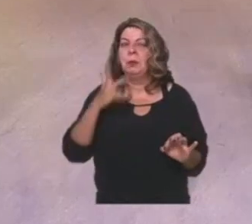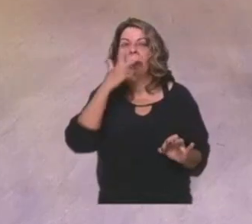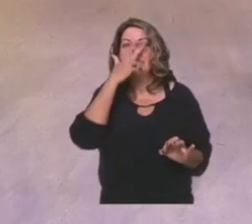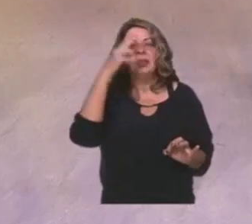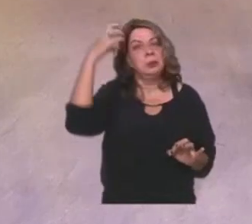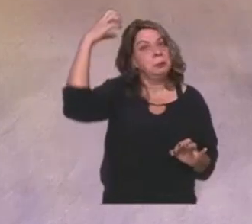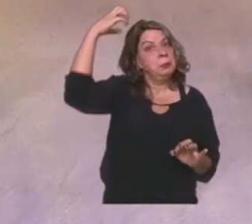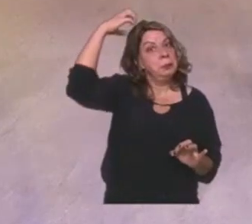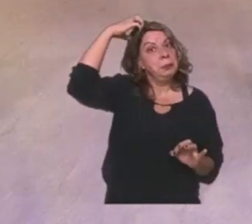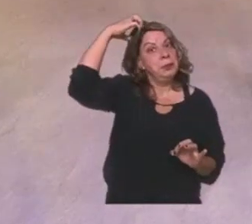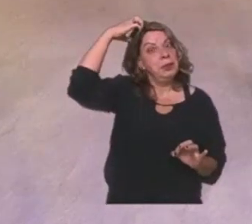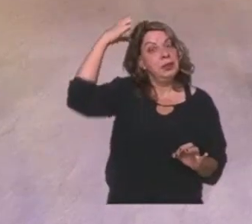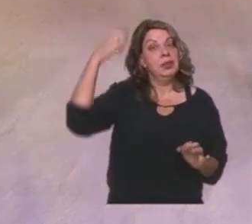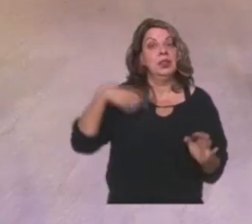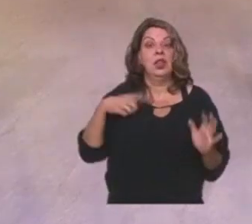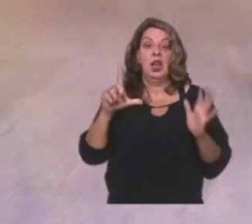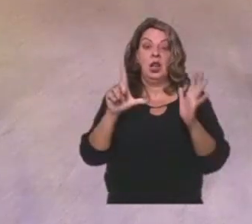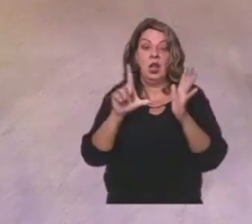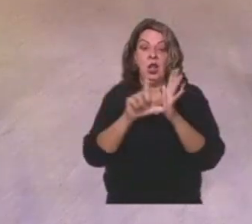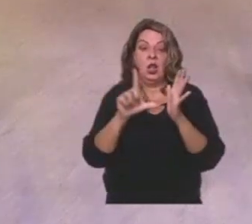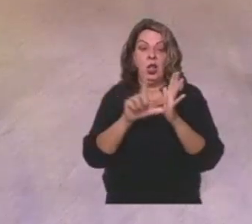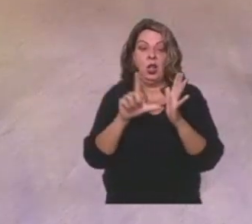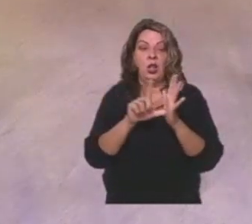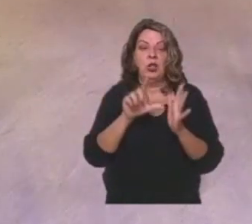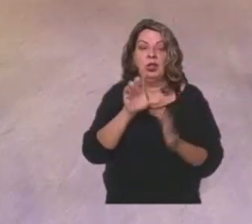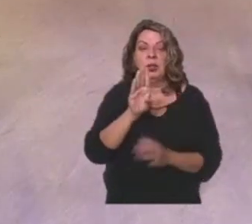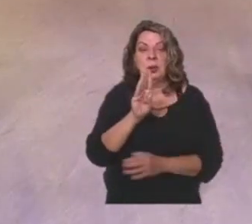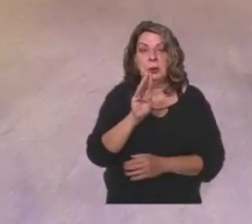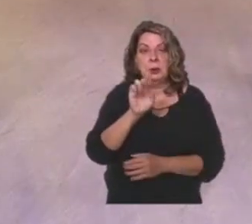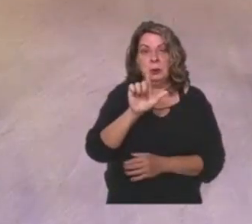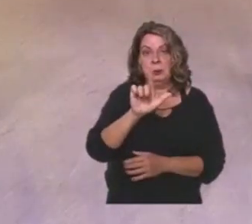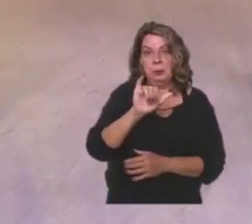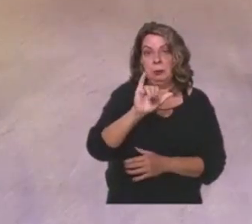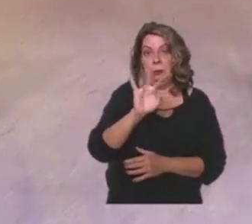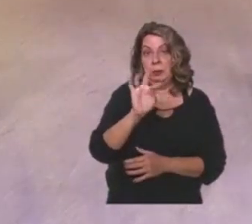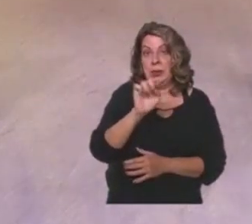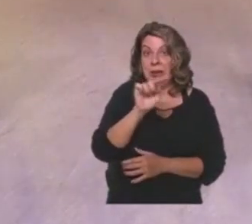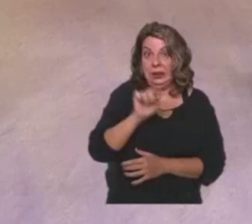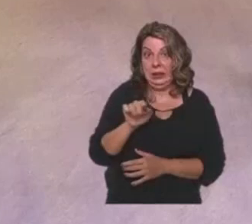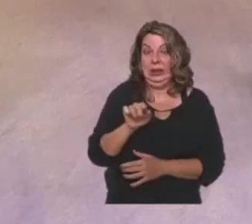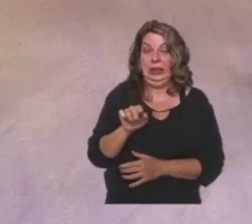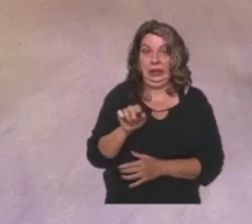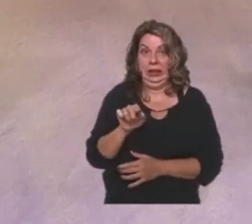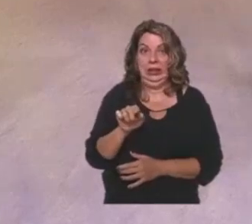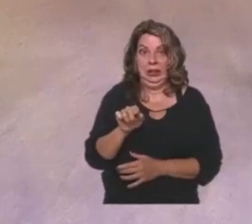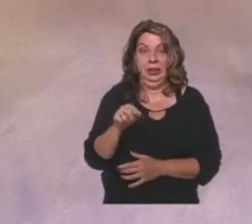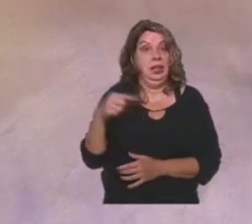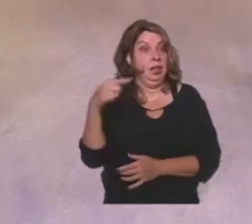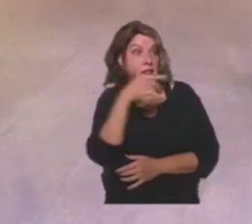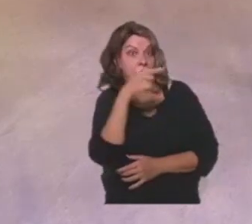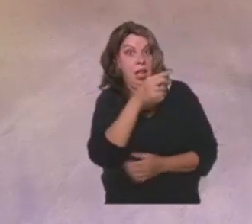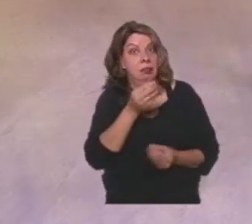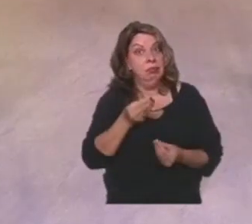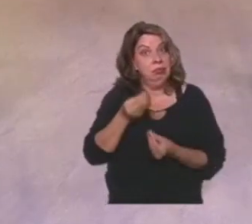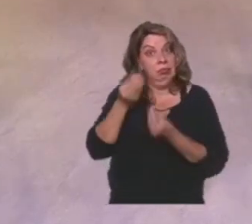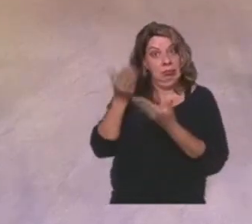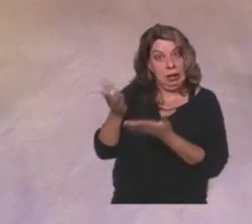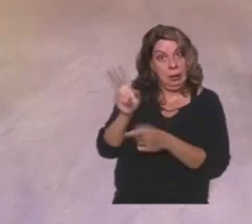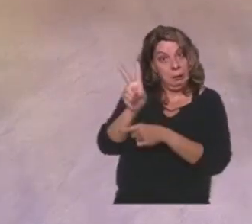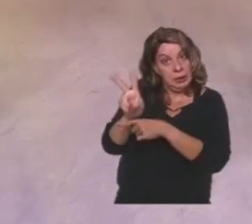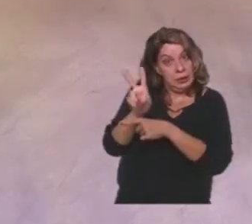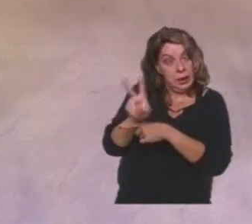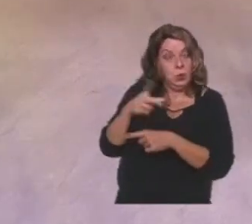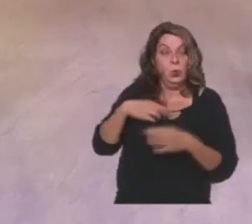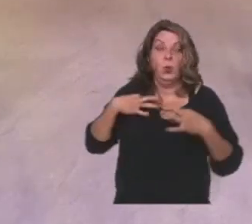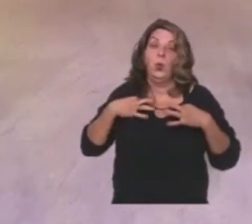você vai encontrar na loja Blitz. Quero agradecer e mandar um beijão pra todos aí. @ loja Blitz, tá? Muito bem, aproveita